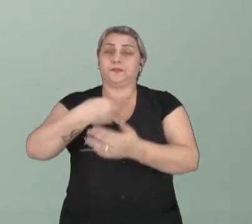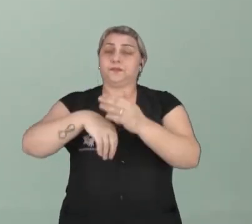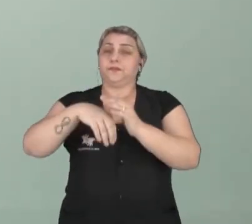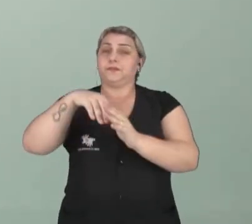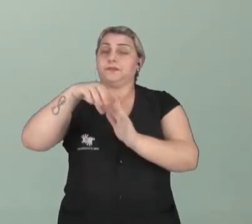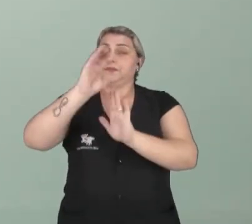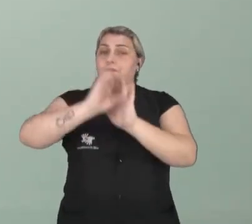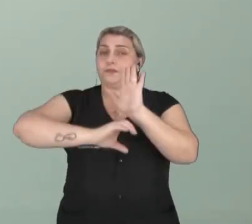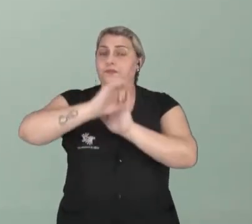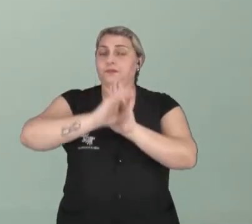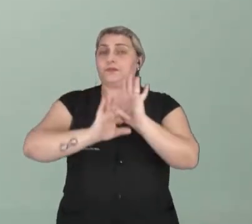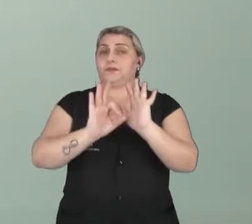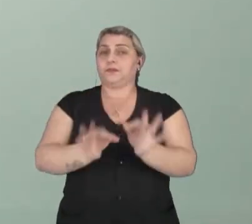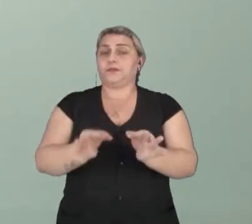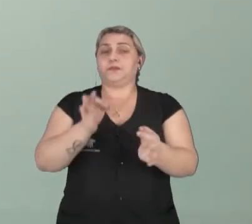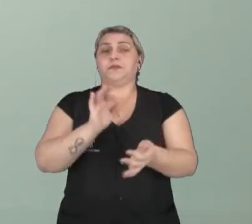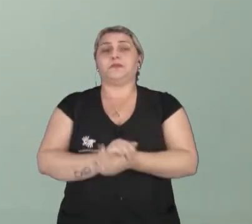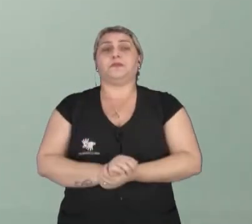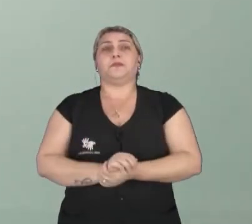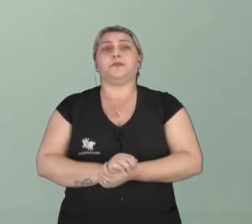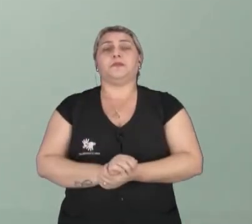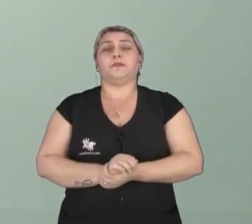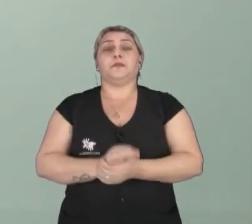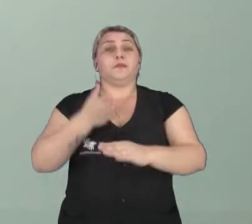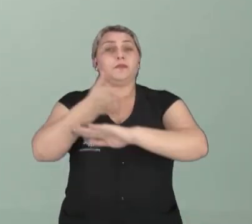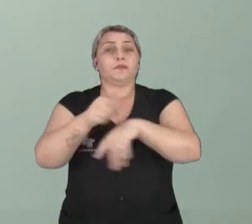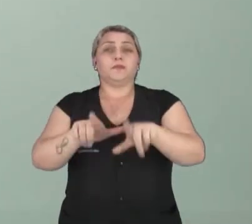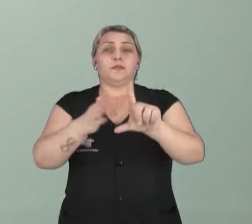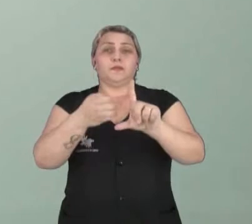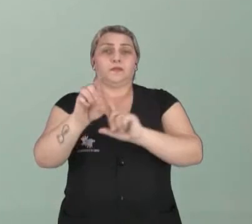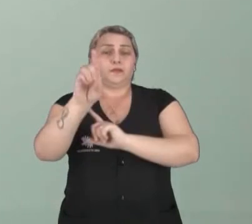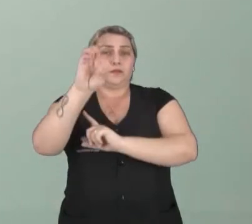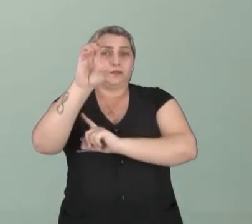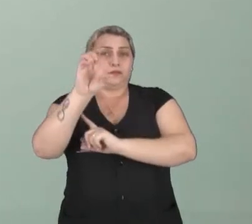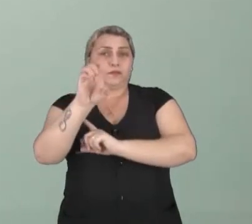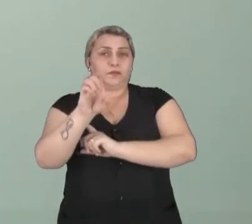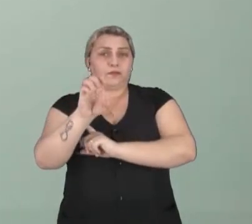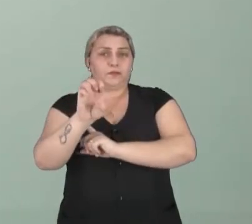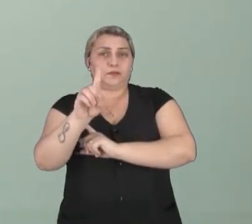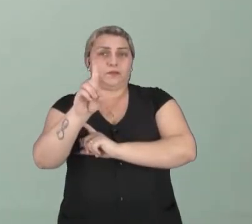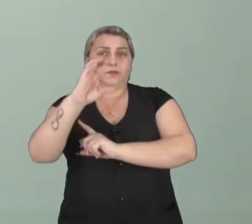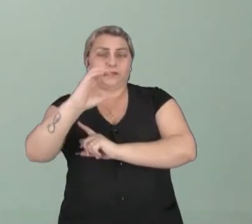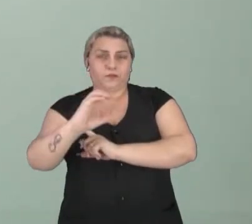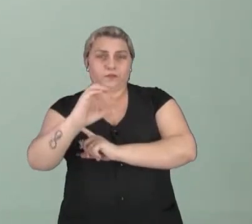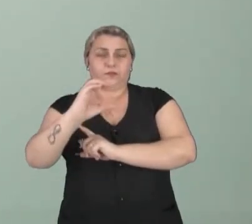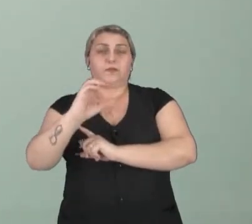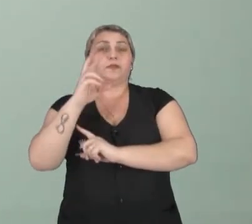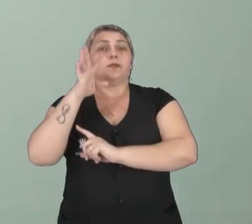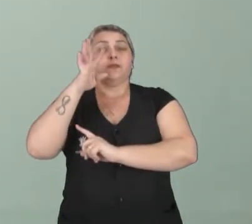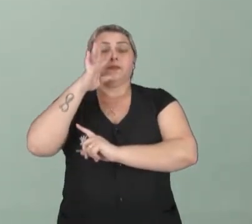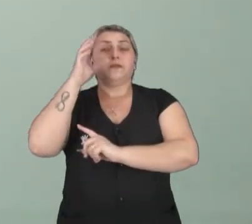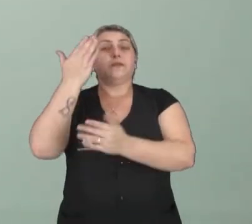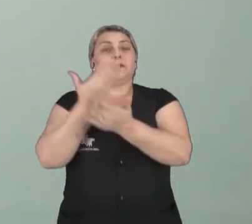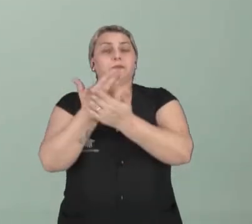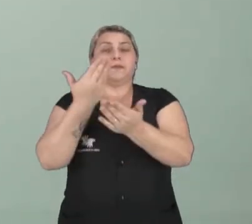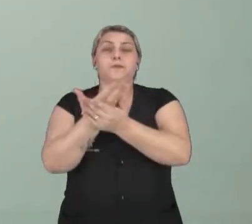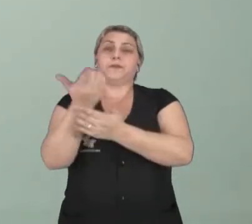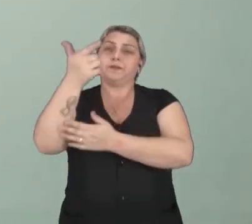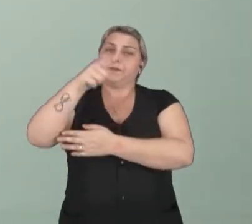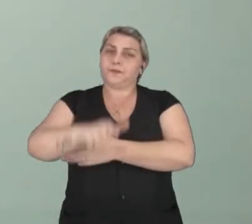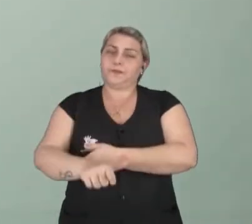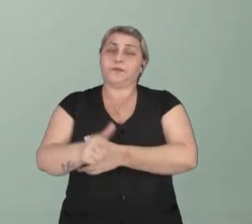certo? Então, não deixem de acessar a plataforma Eduque, tá? Revejam essas aulas,